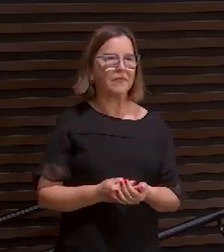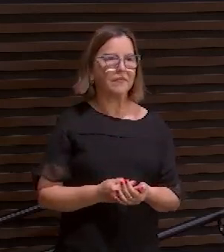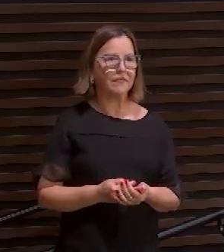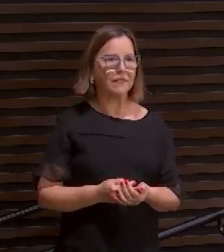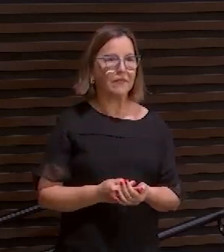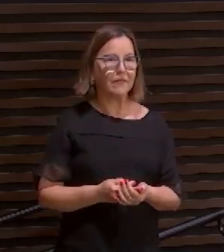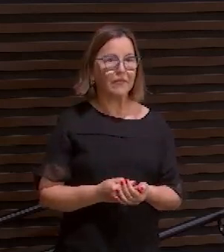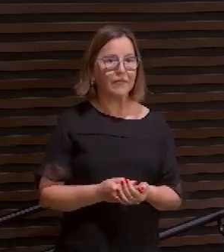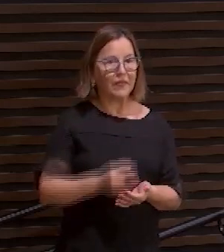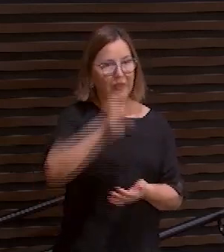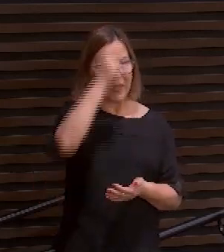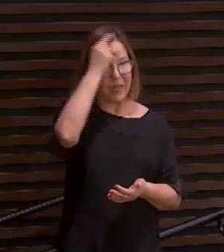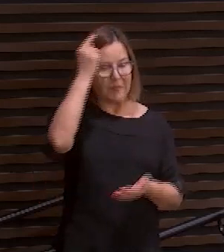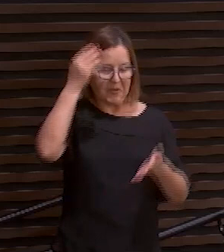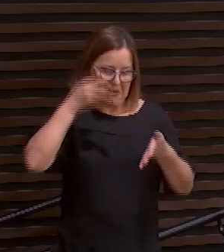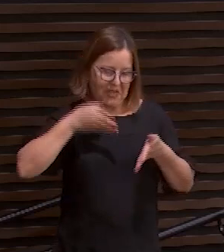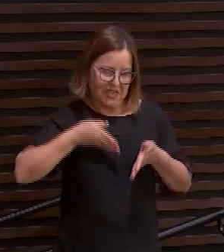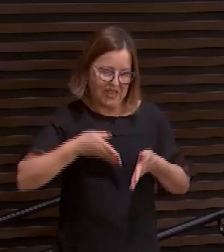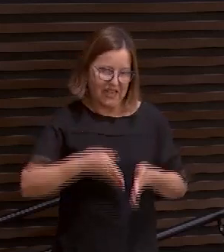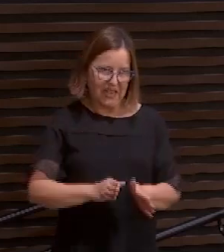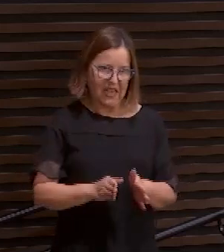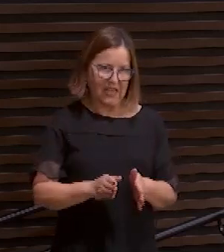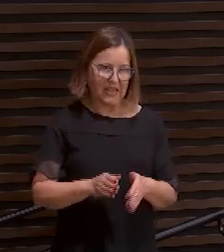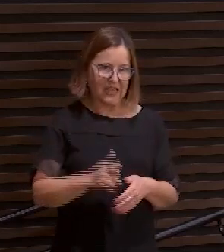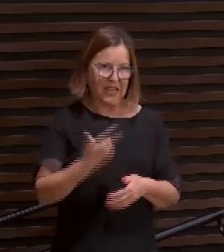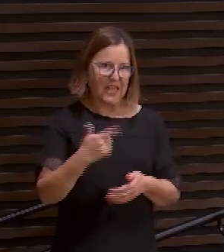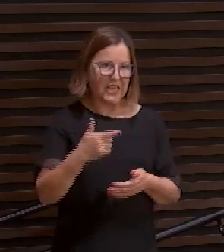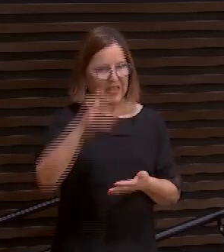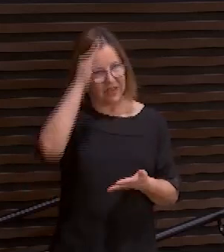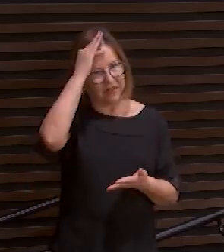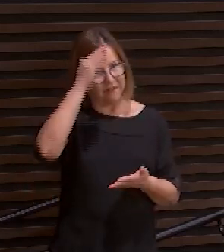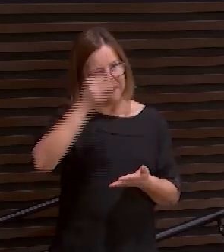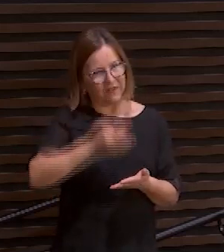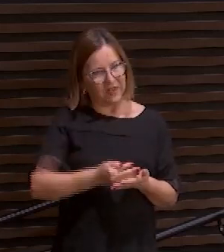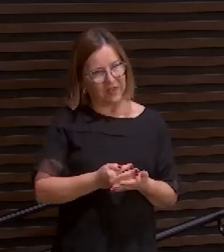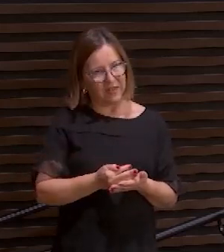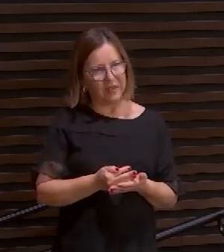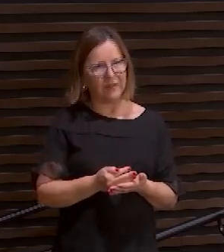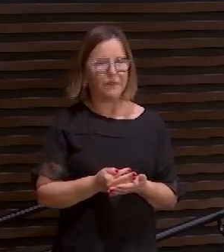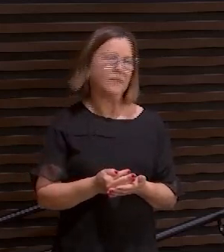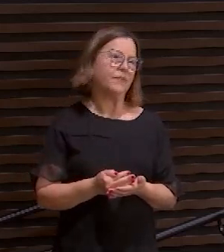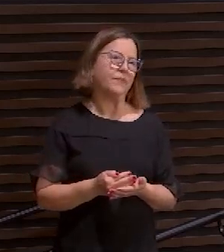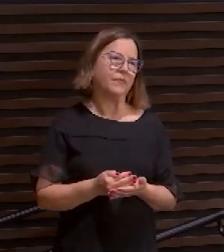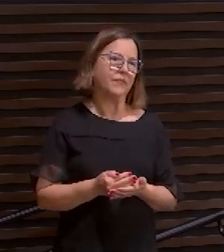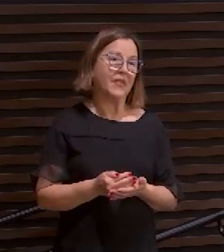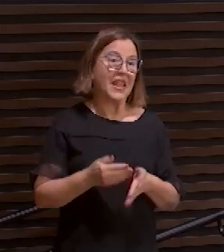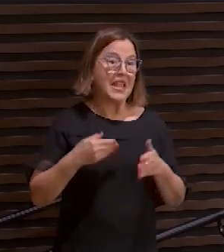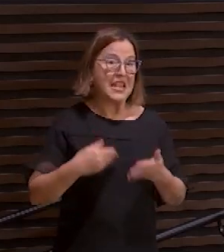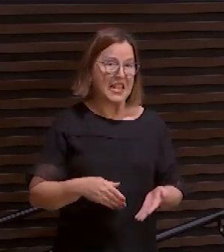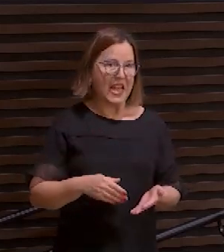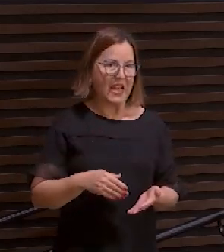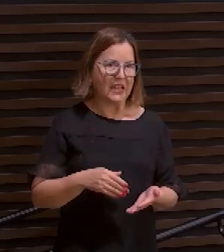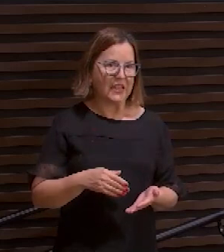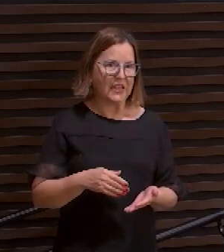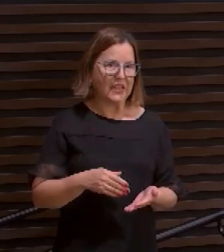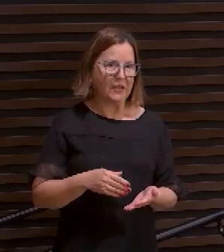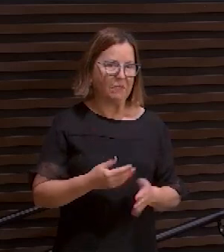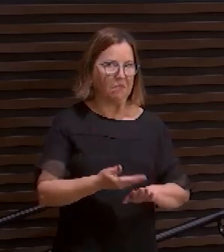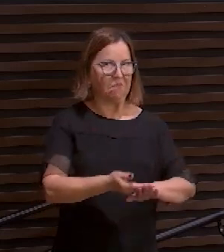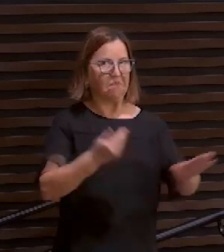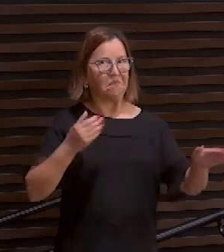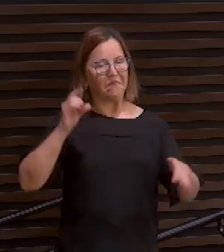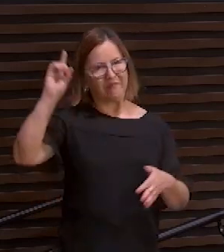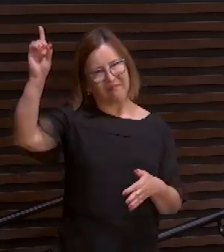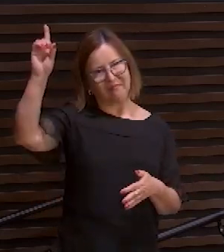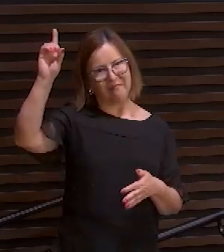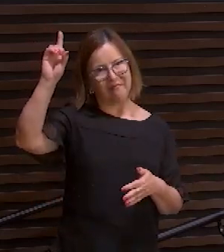Ele nasce incrédulo. Ele nasce inimigo de Deus. Ele